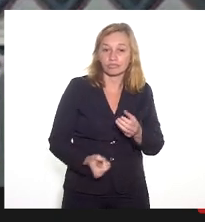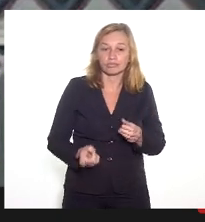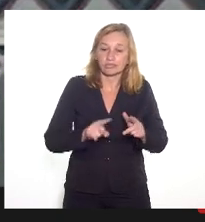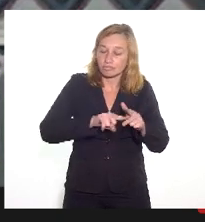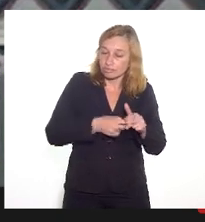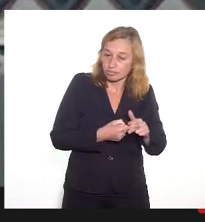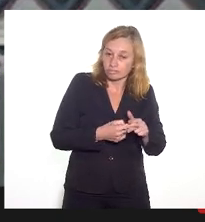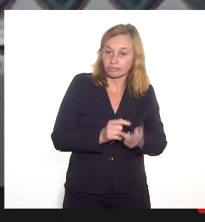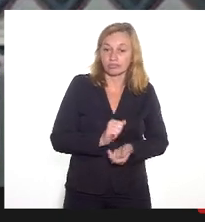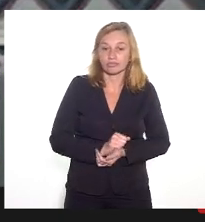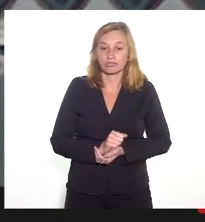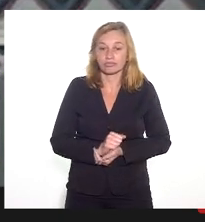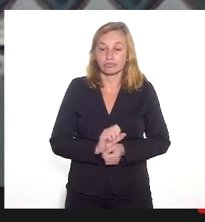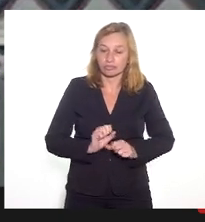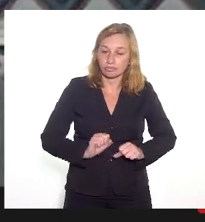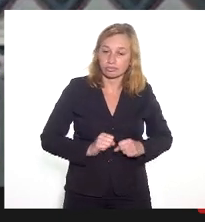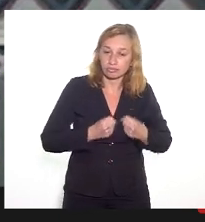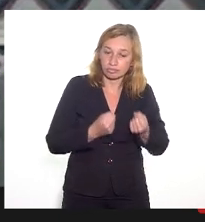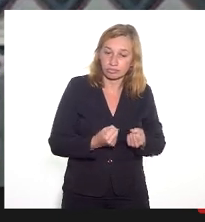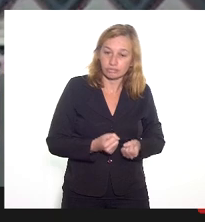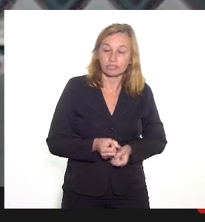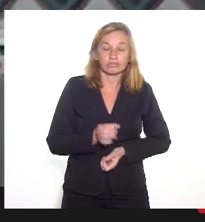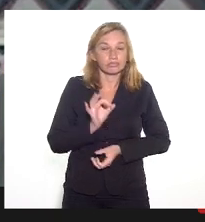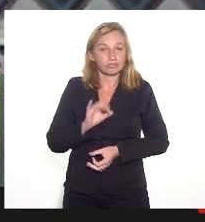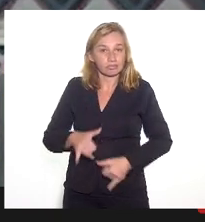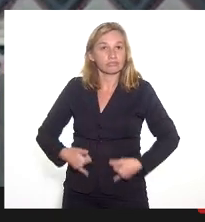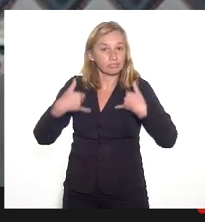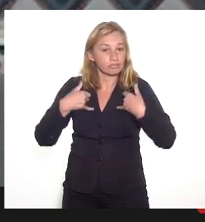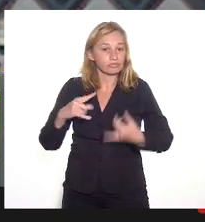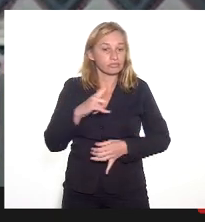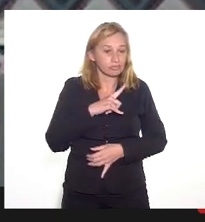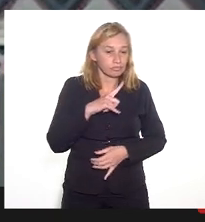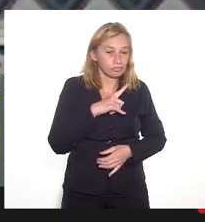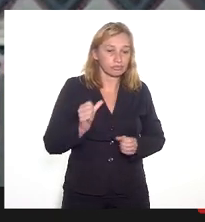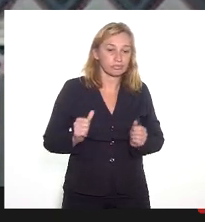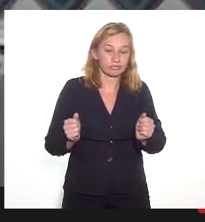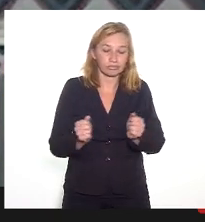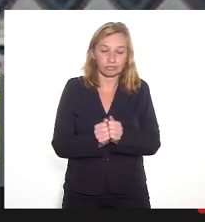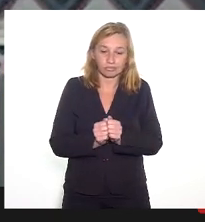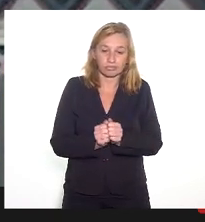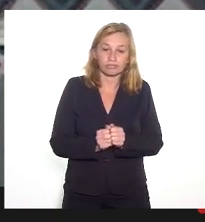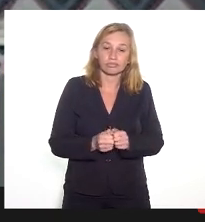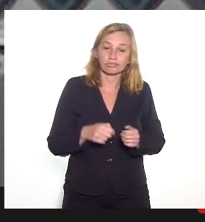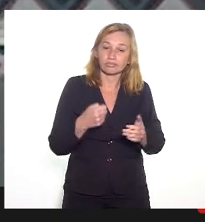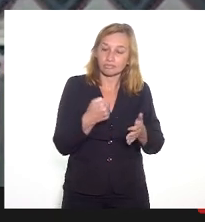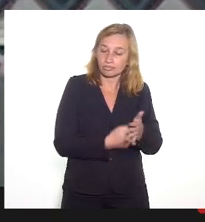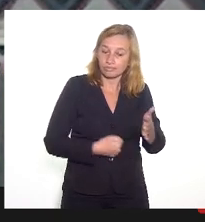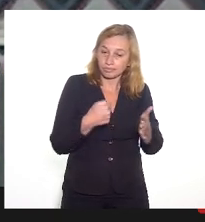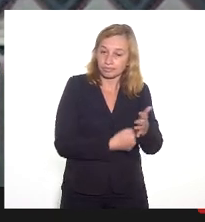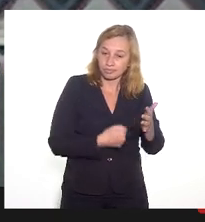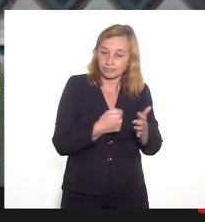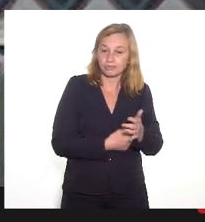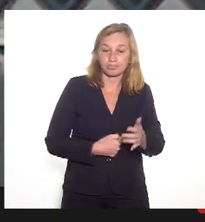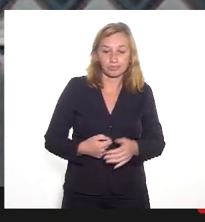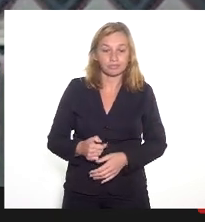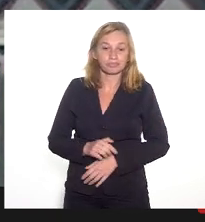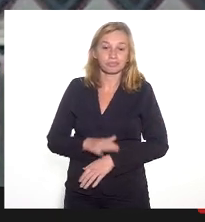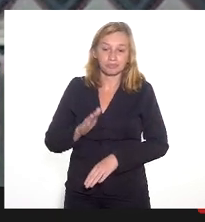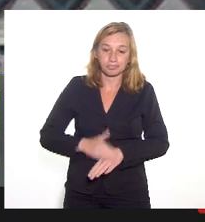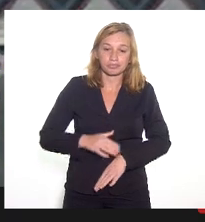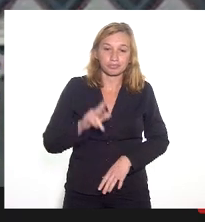reatualiza, que se reenergiza, e eu tenho muito orgulho de compor essa frente como uma militante, mais uma